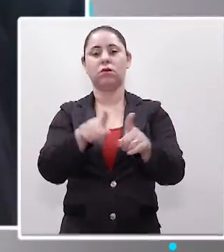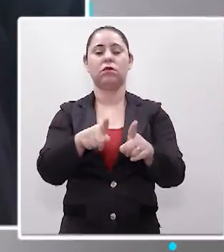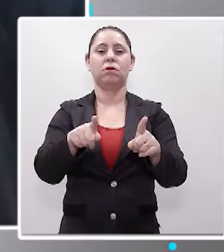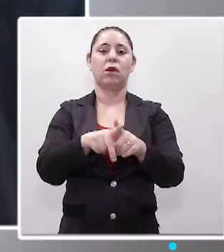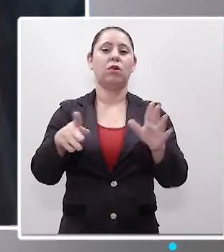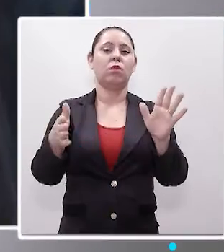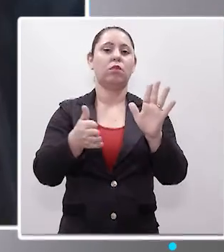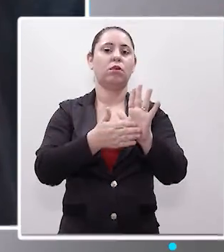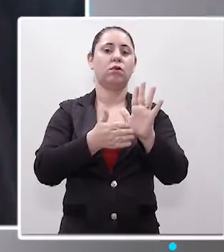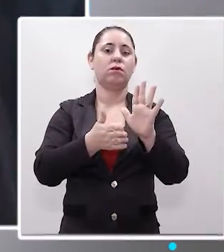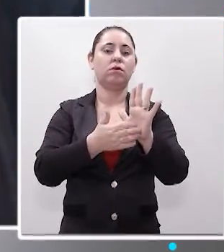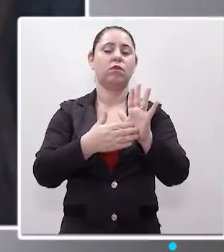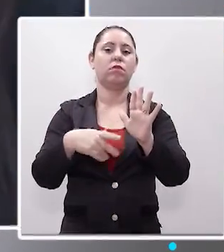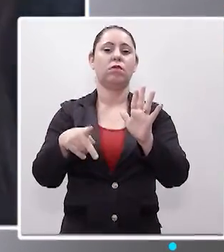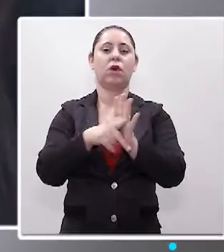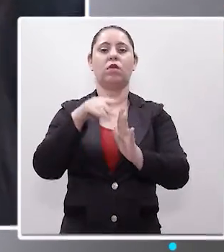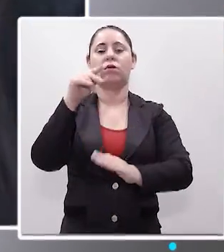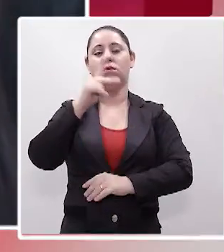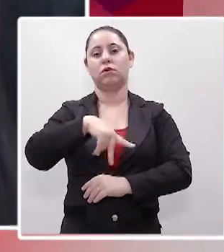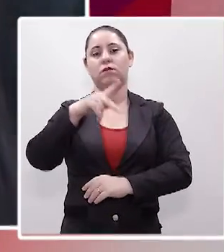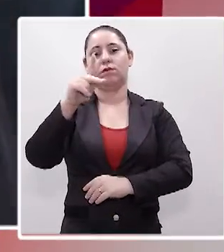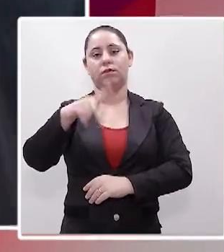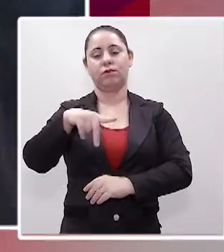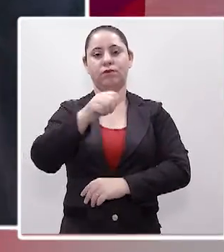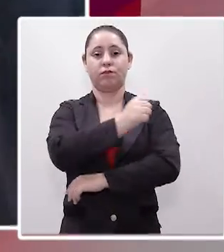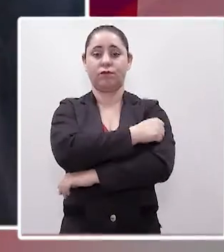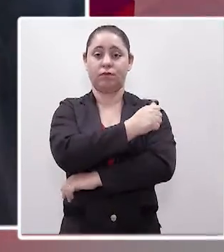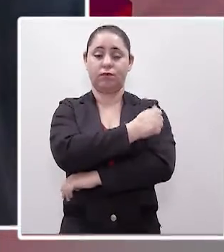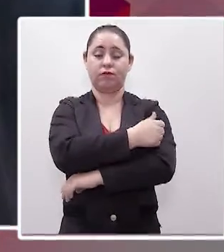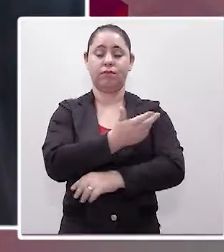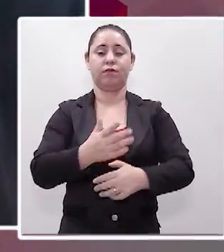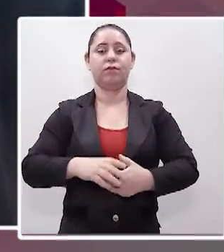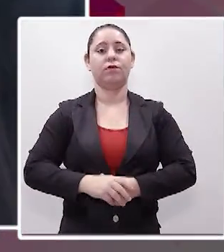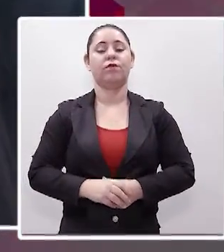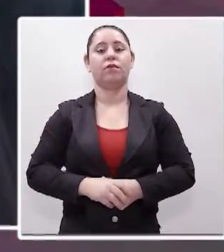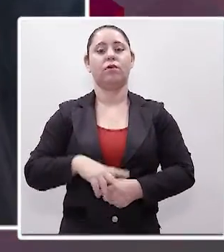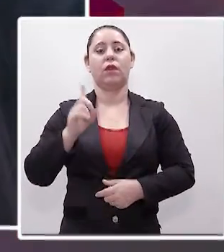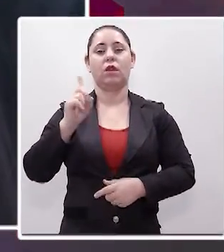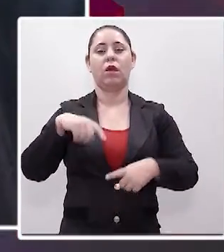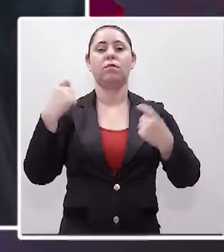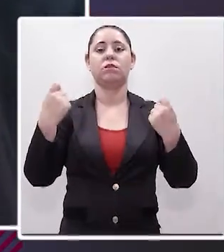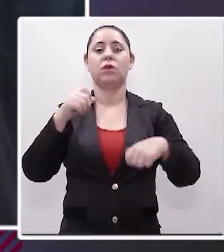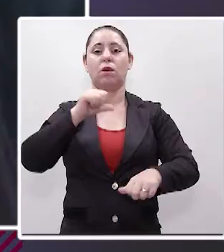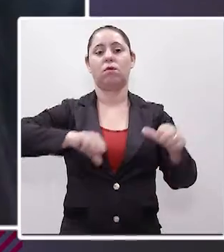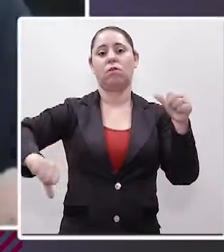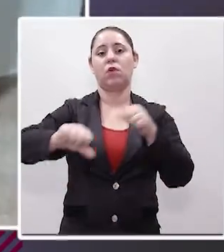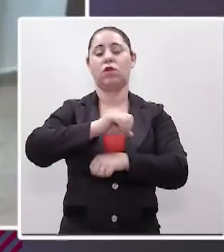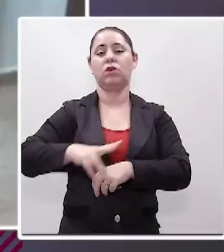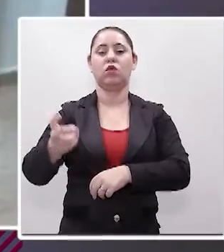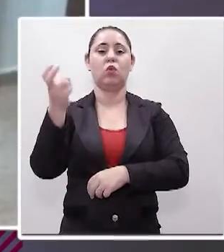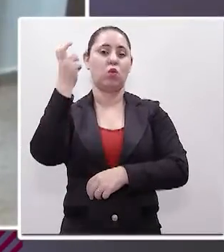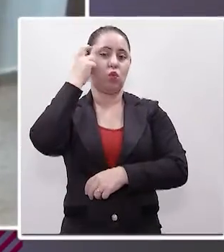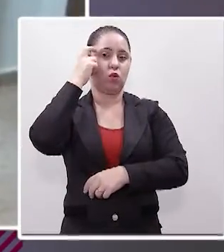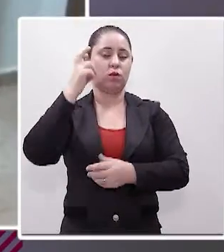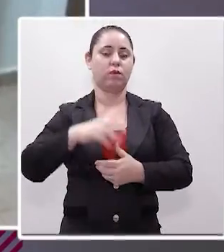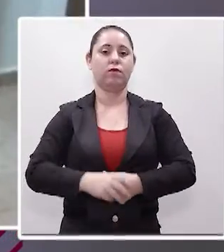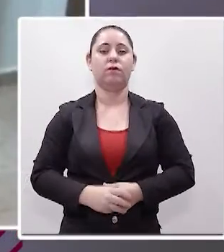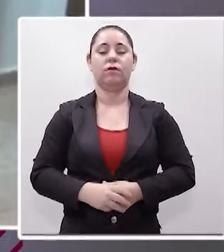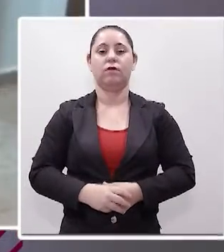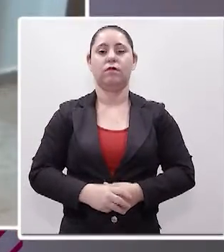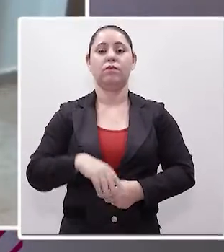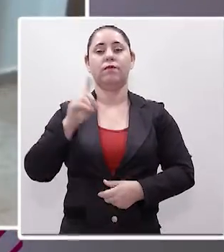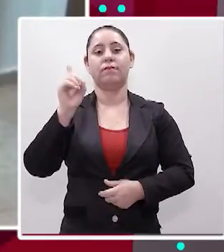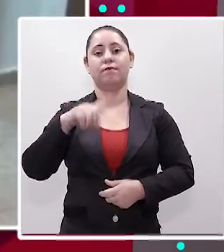aprendizagem e também o próprio papel do professor e dos estudantes, né? E isso requer uma mudança